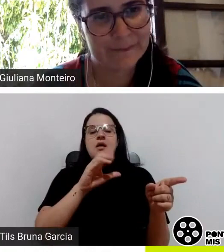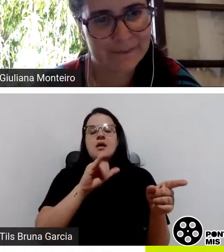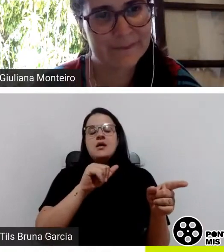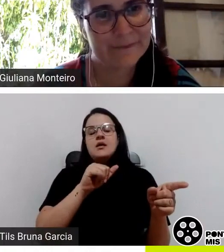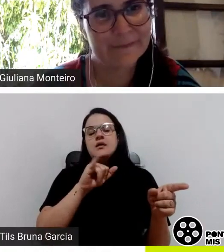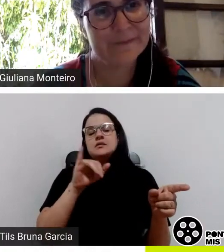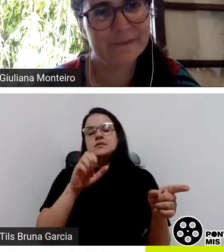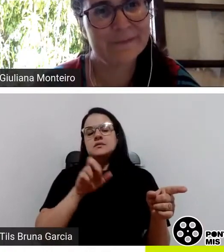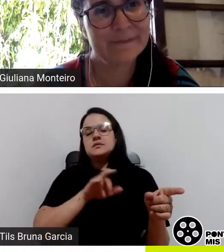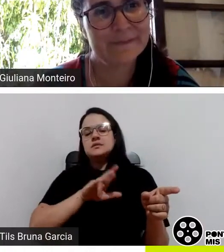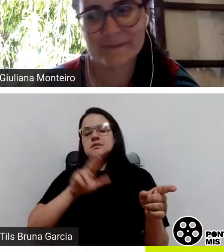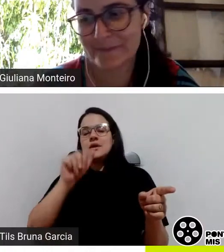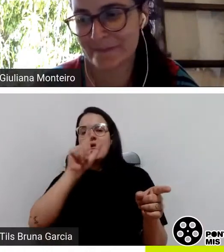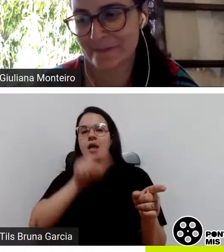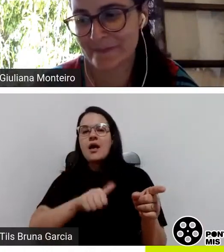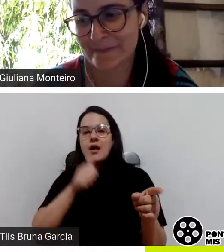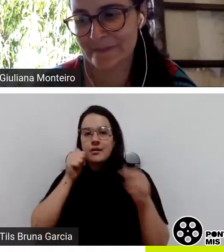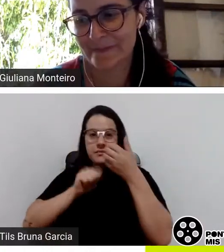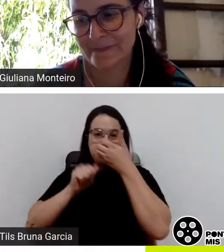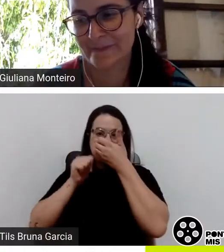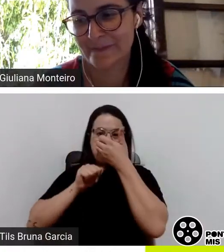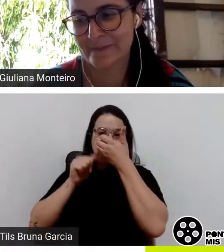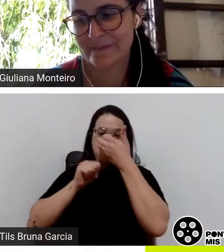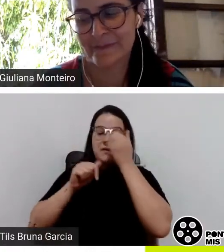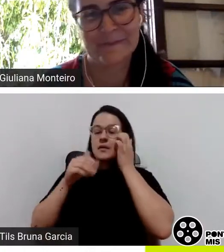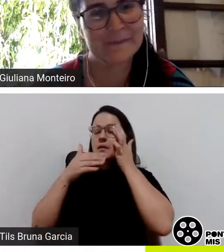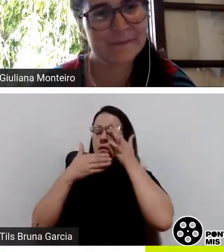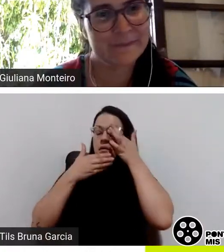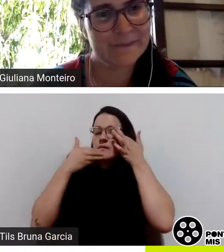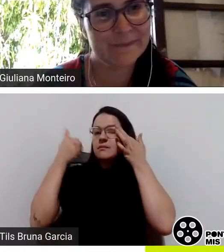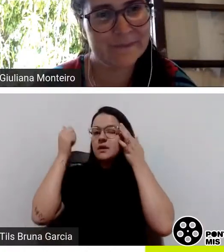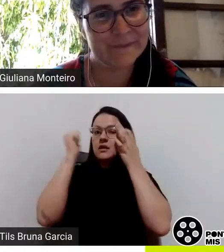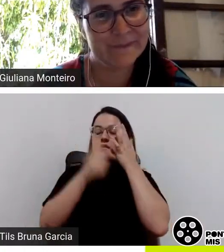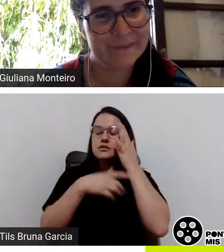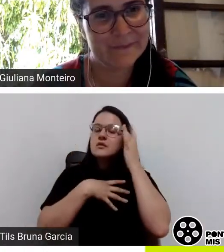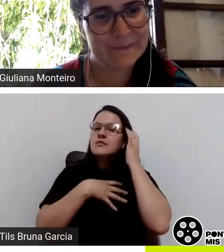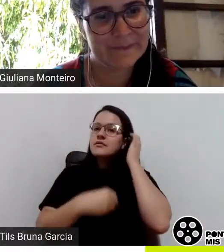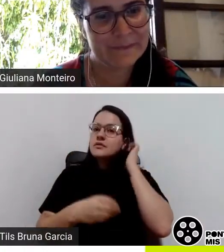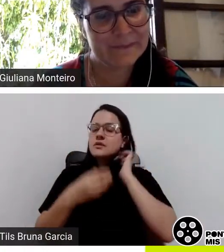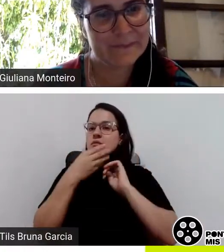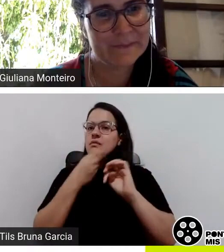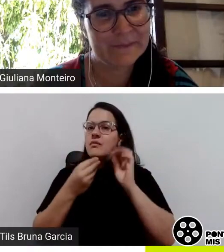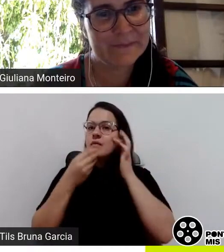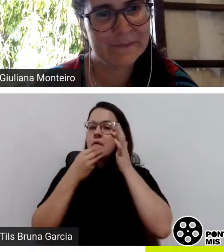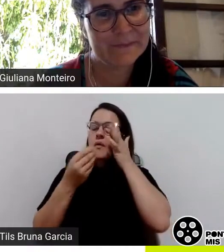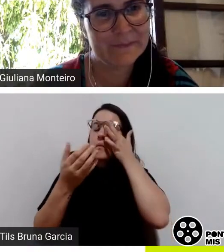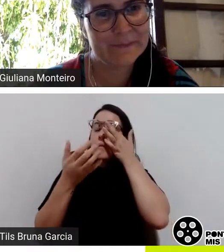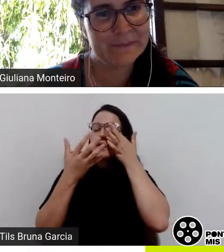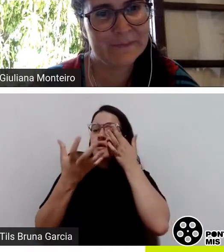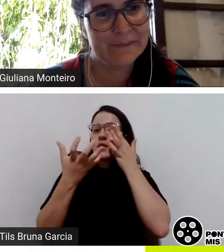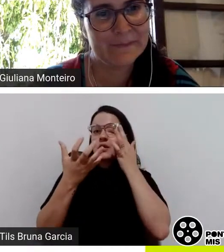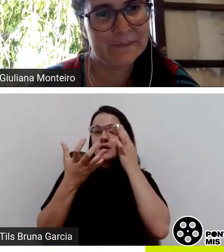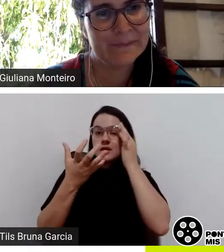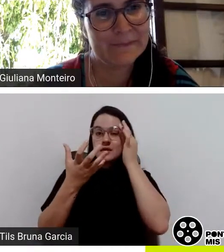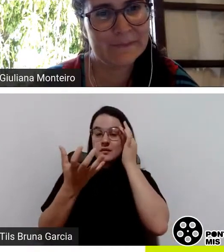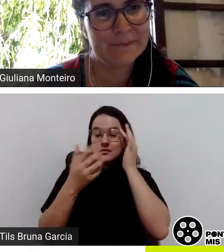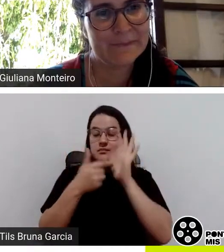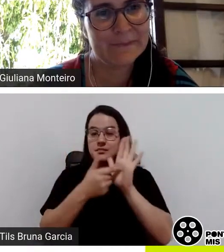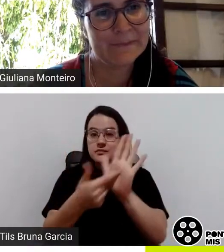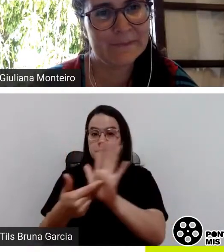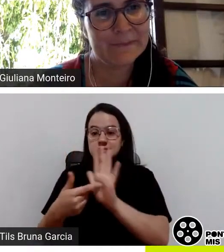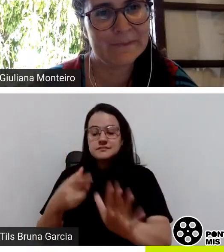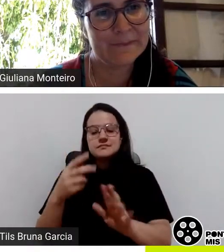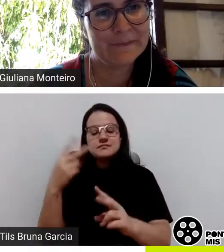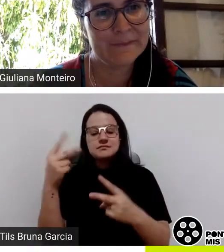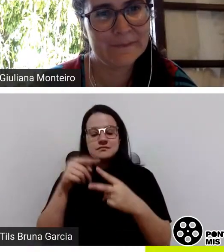mulher que é melhor que o filho, o homem que o pai esperava, que quer provar para o pai. E os dois homens, os dois velhos,